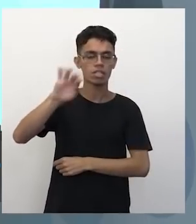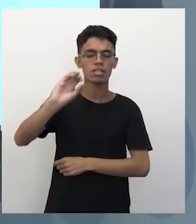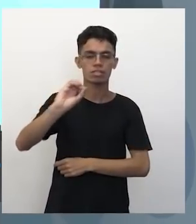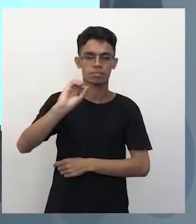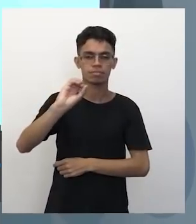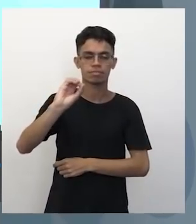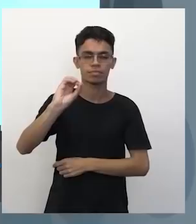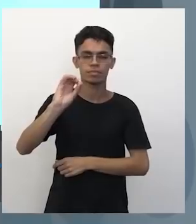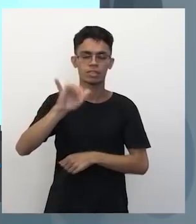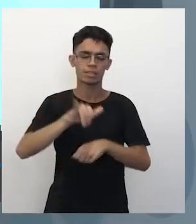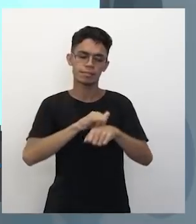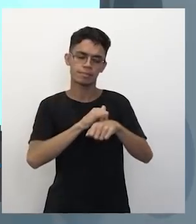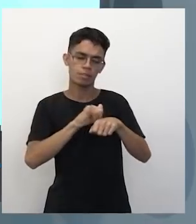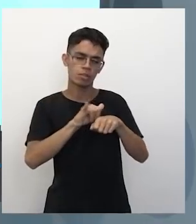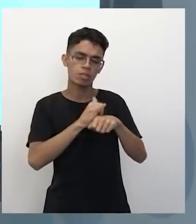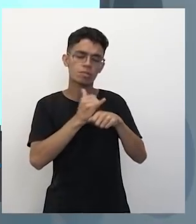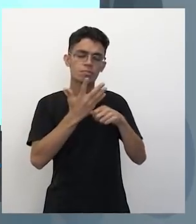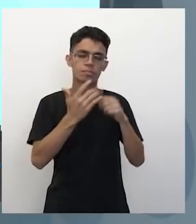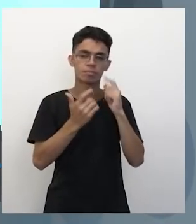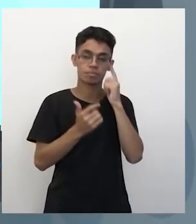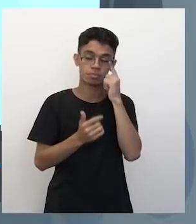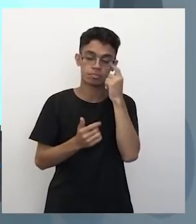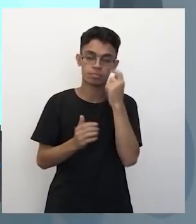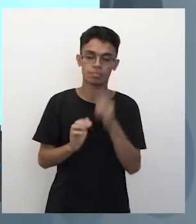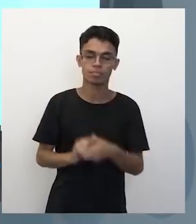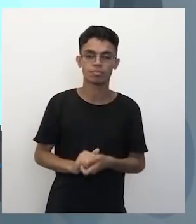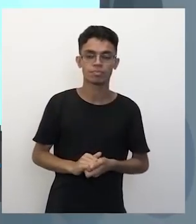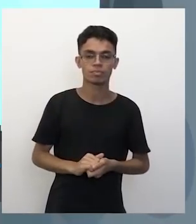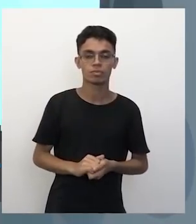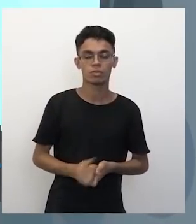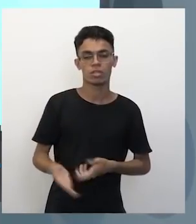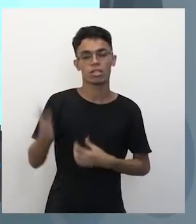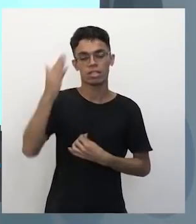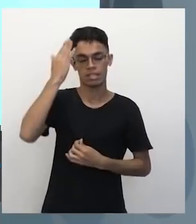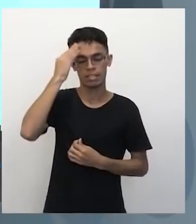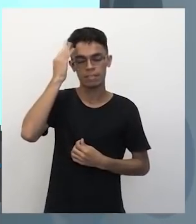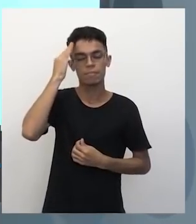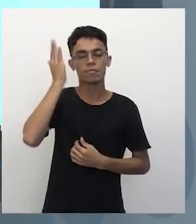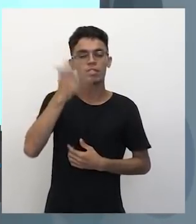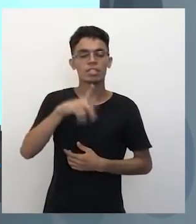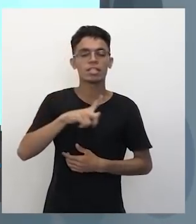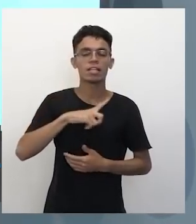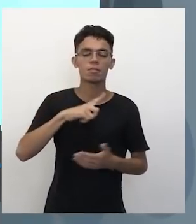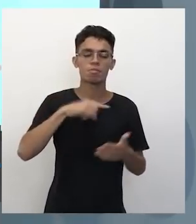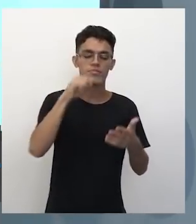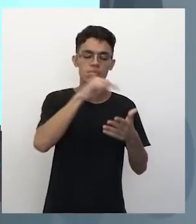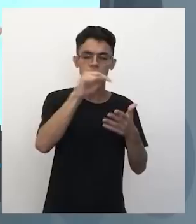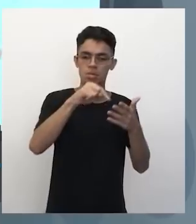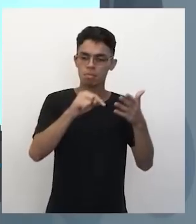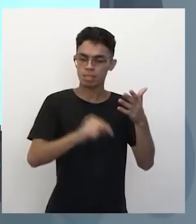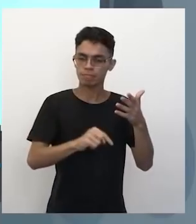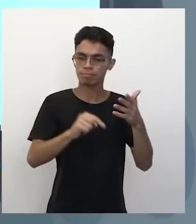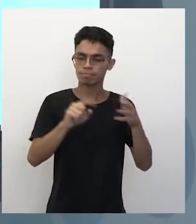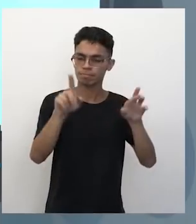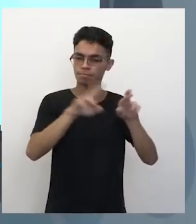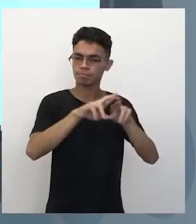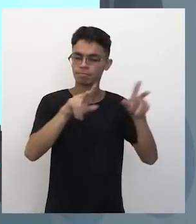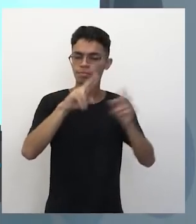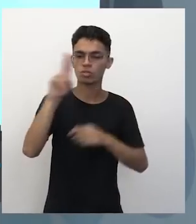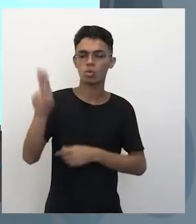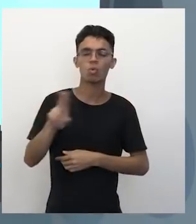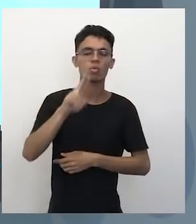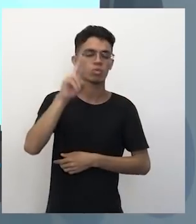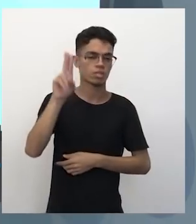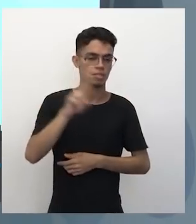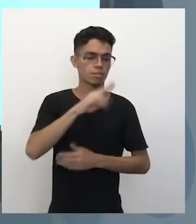Para normatizar essas datas. Embora nós já saibamos que existem vários calendários em uso pelo